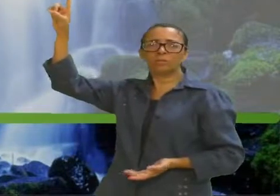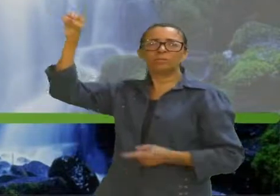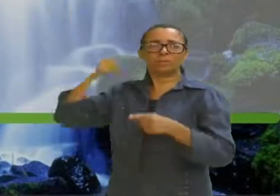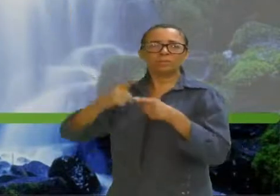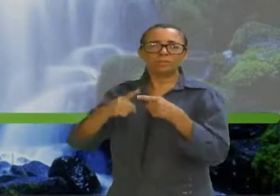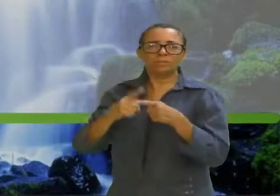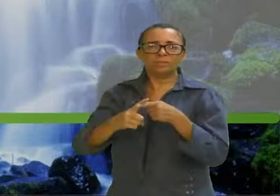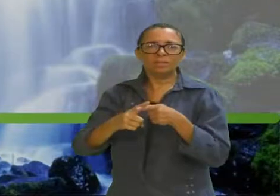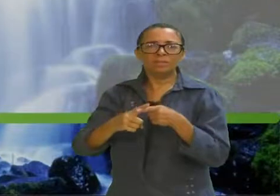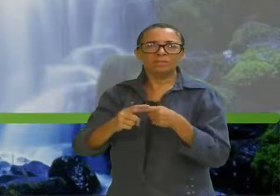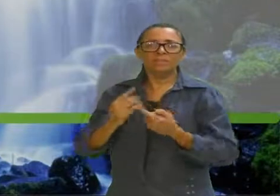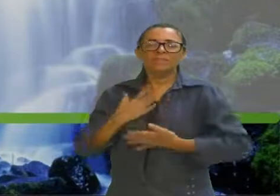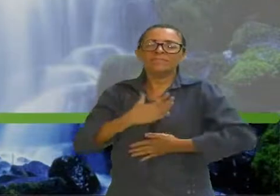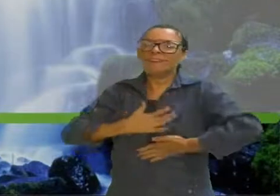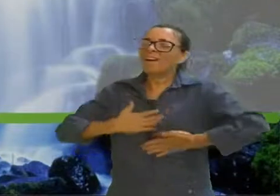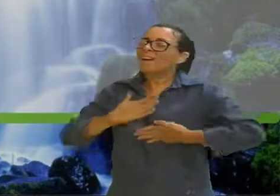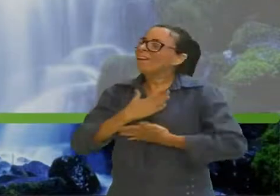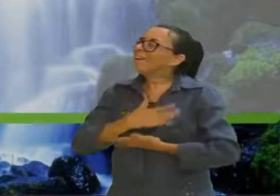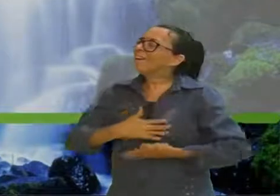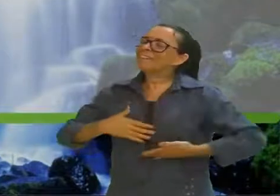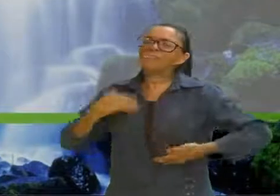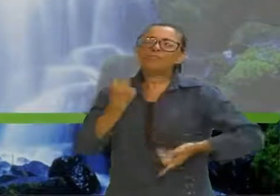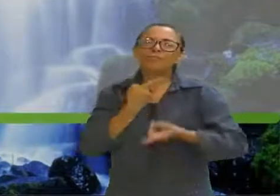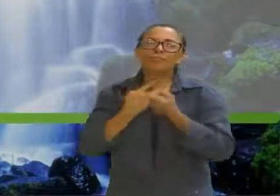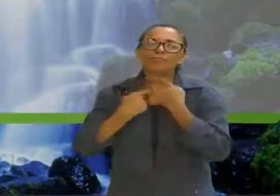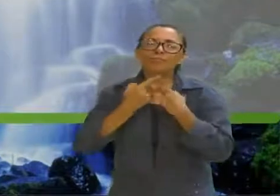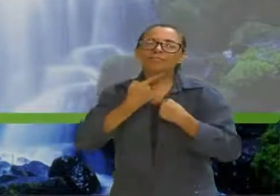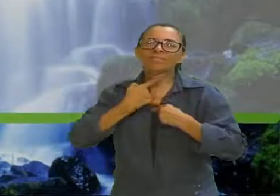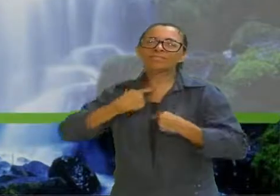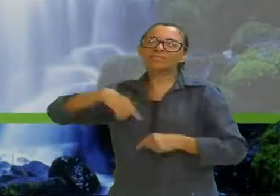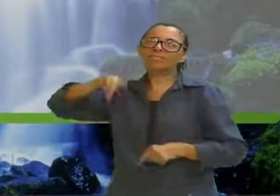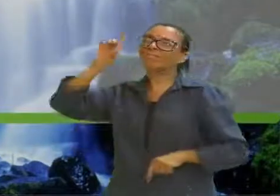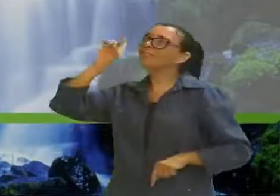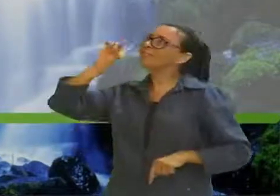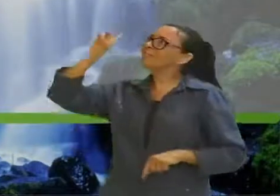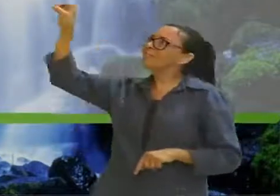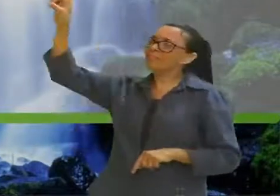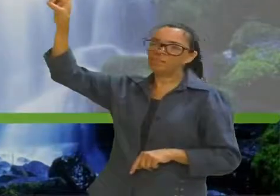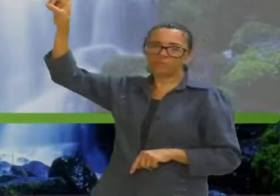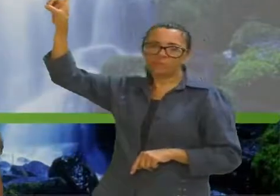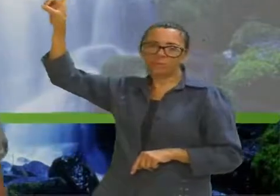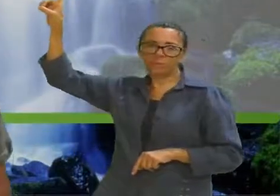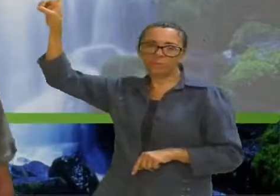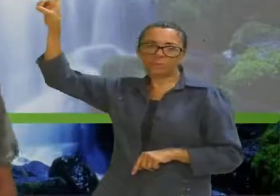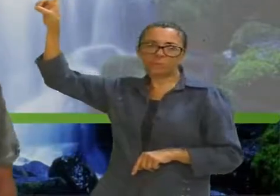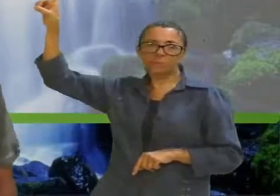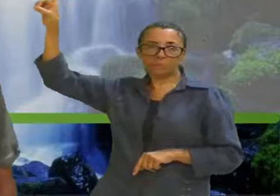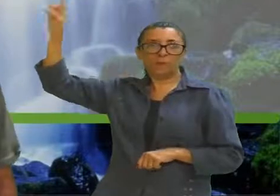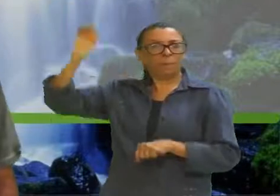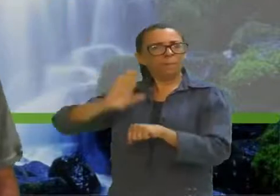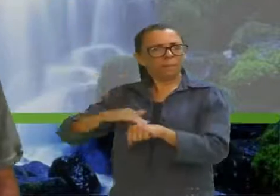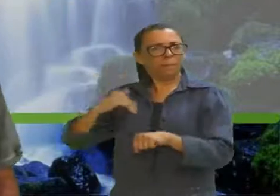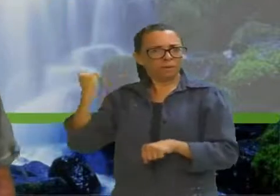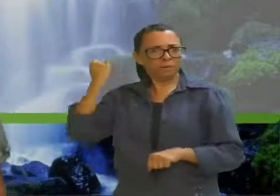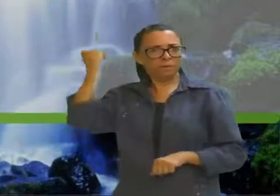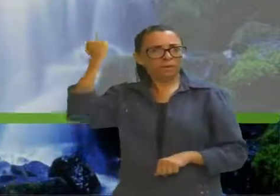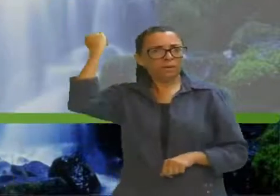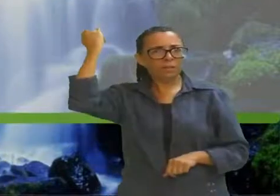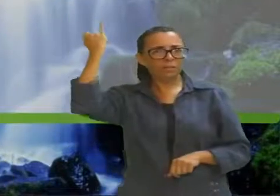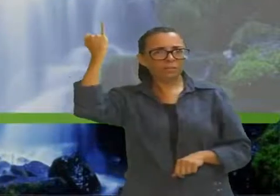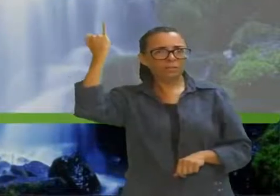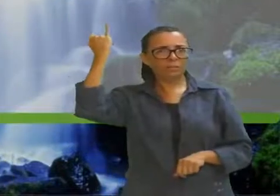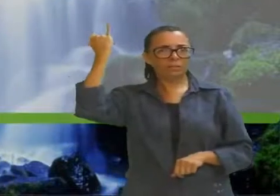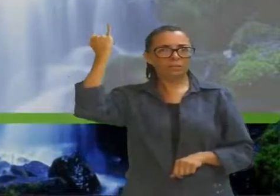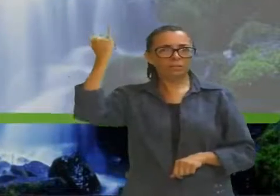E quando realizamos a vontade do Pai, realmente nós estamos executando. E isso é o que importa para Deus, e não dizer